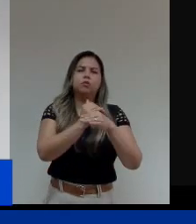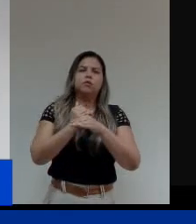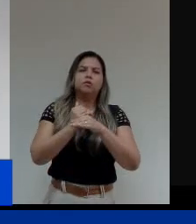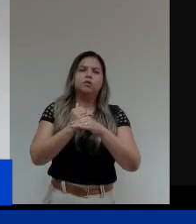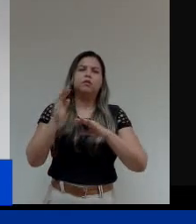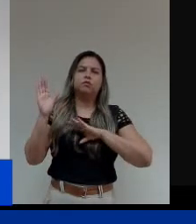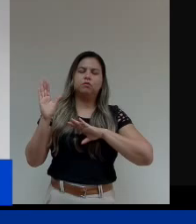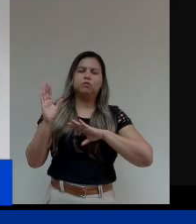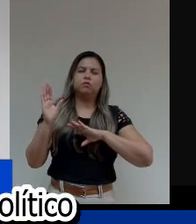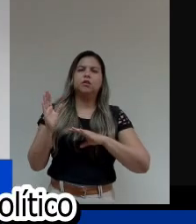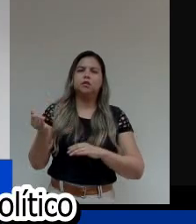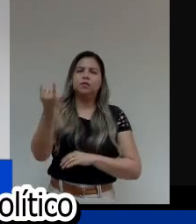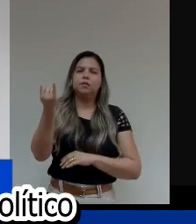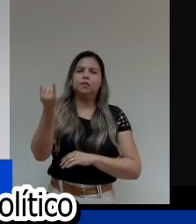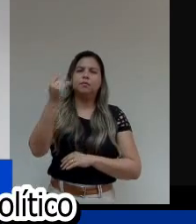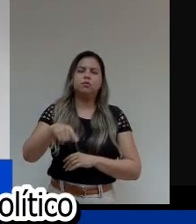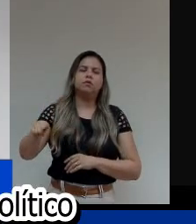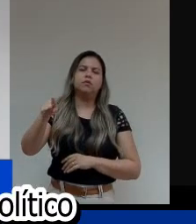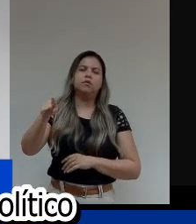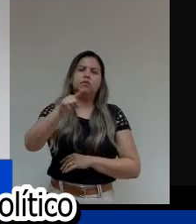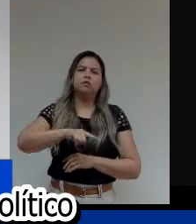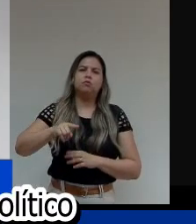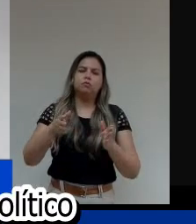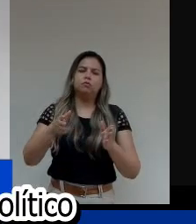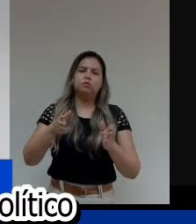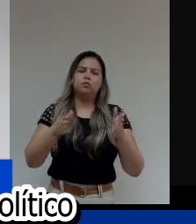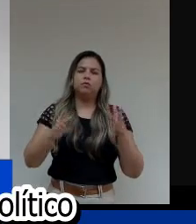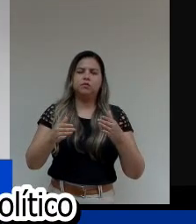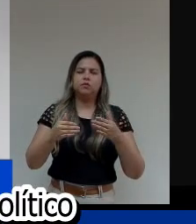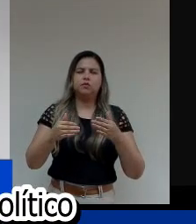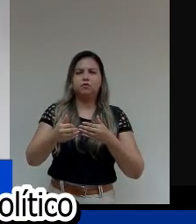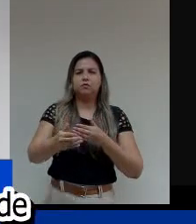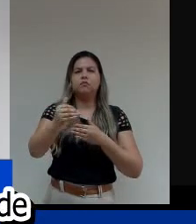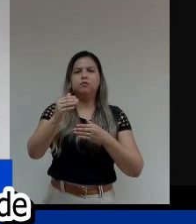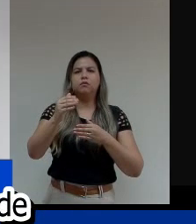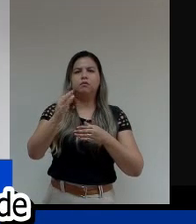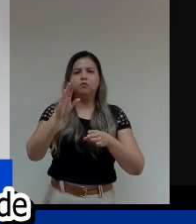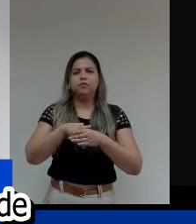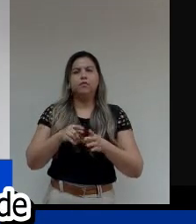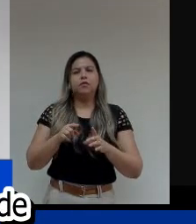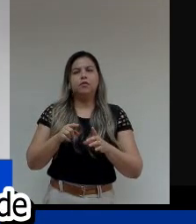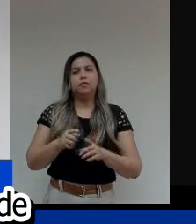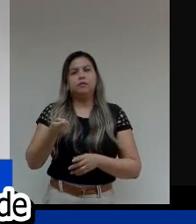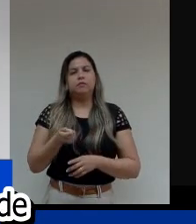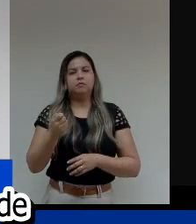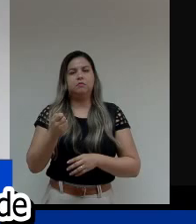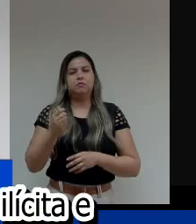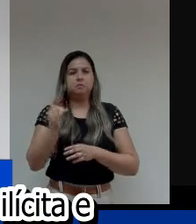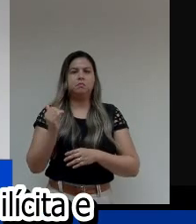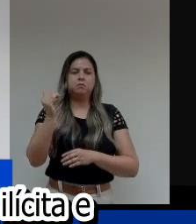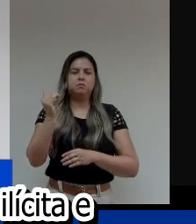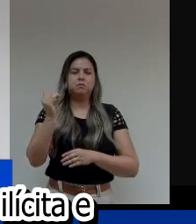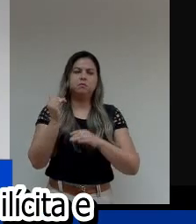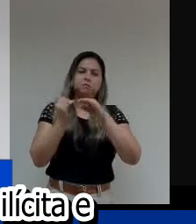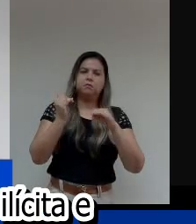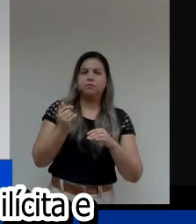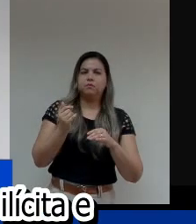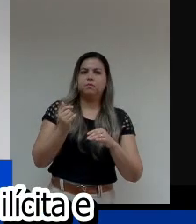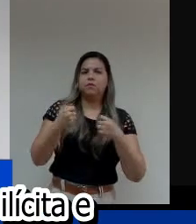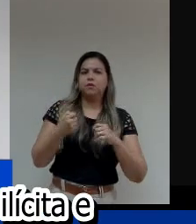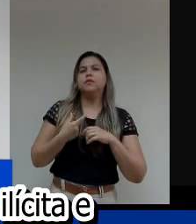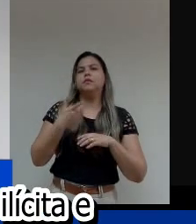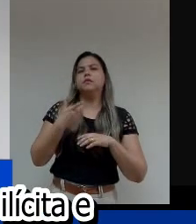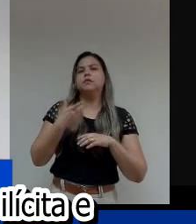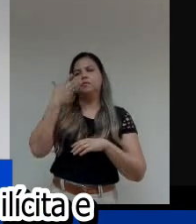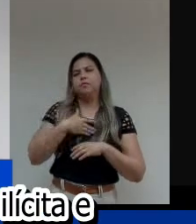processo eleitoral. Todavia, a caracterização de abuso de poder político ou econômico requer a presença de elementos concretos